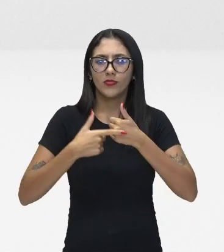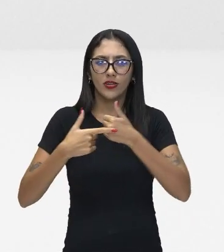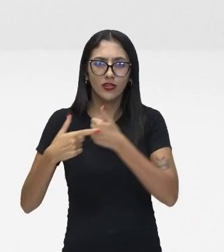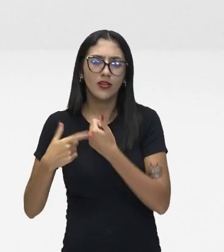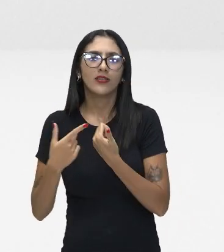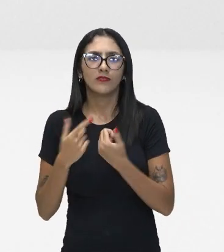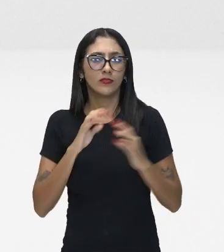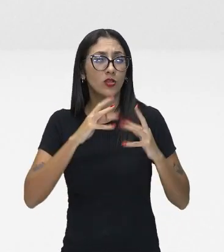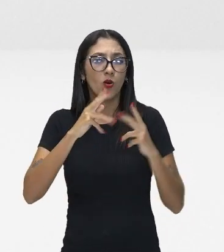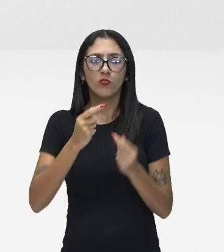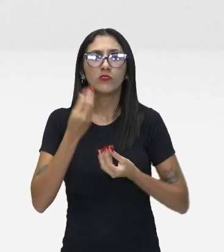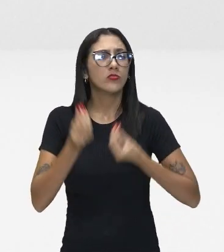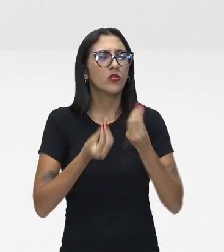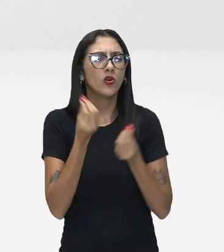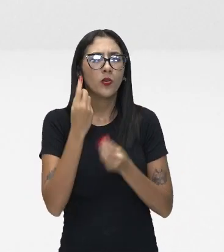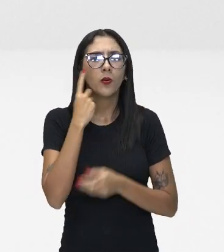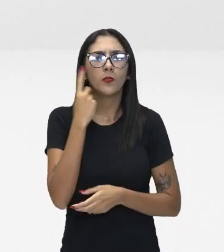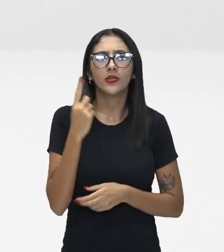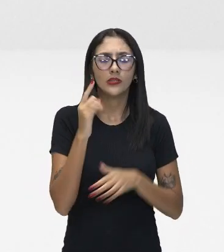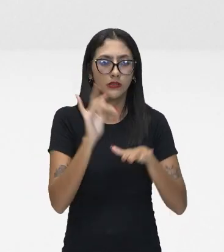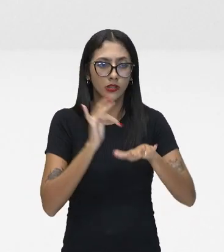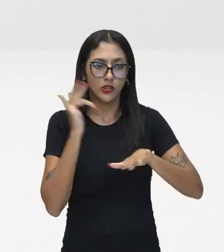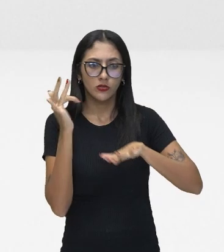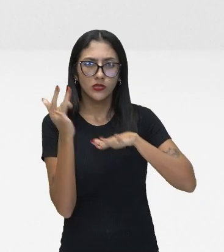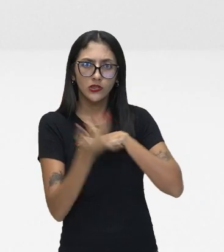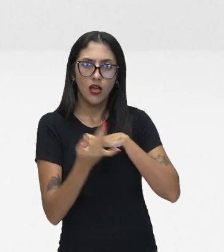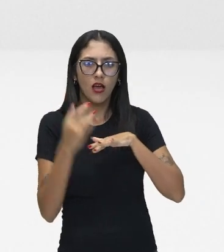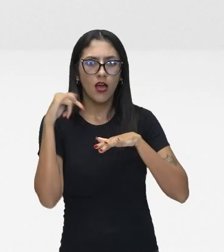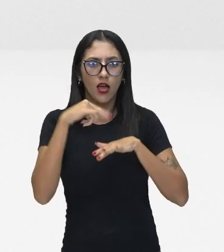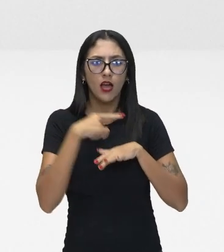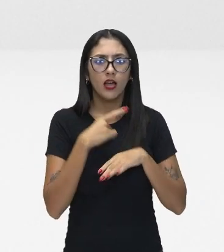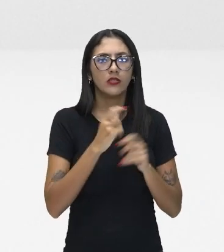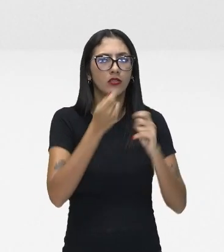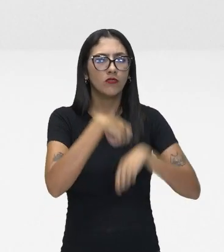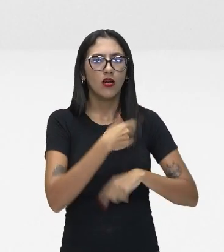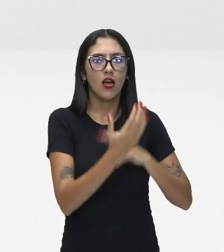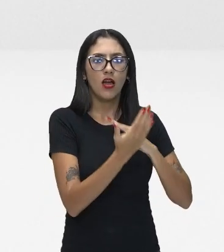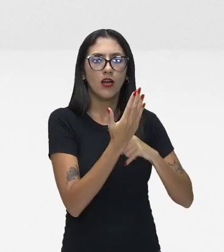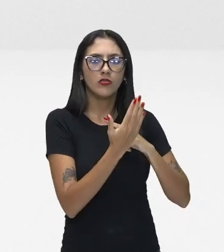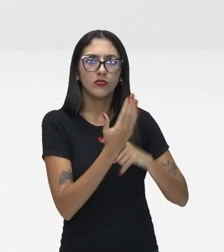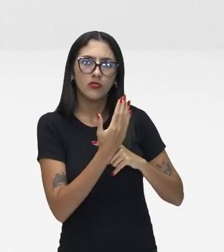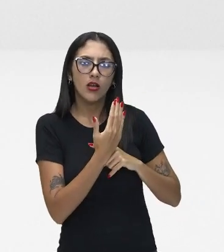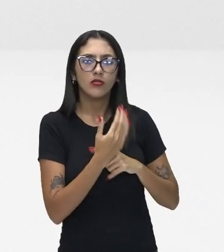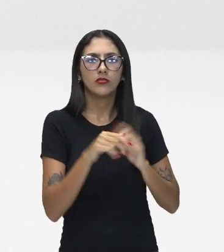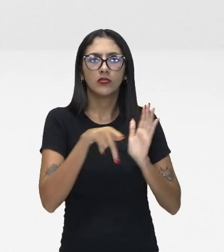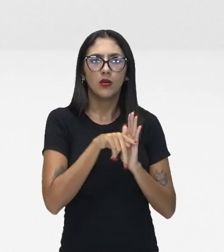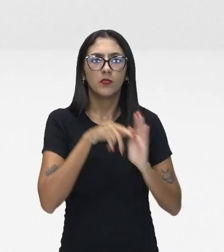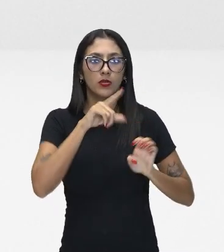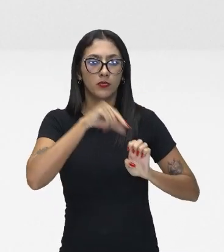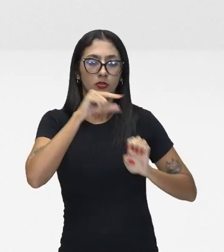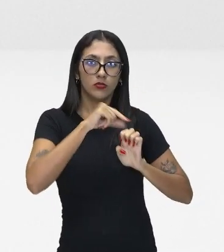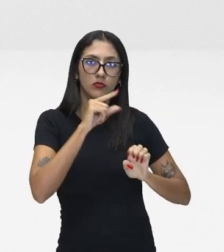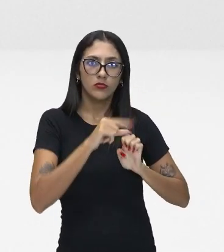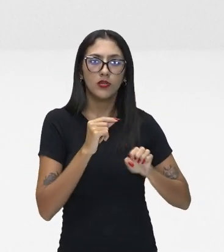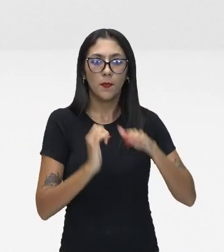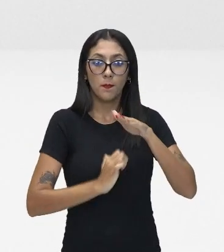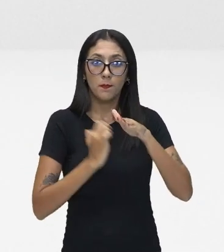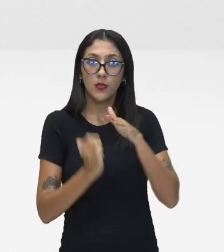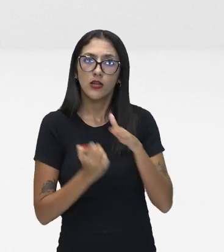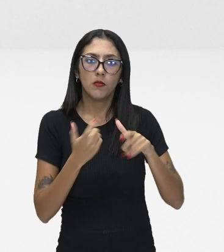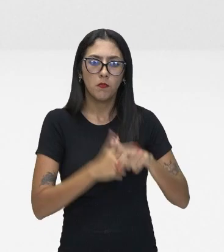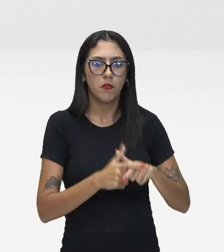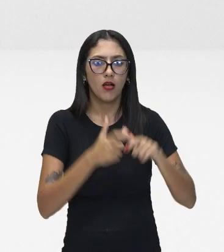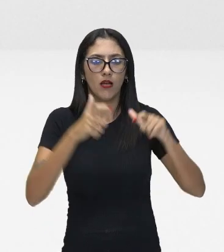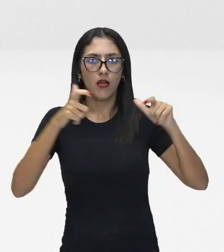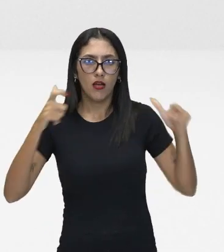vai usar algo tão poderoso para ajudar sua empresa a crescer e se aproximar ainda